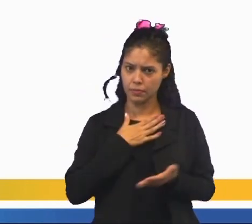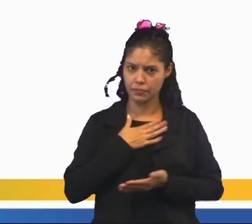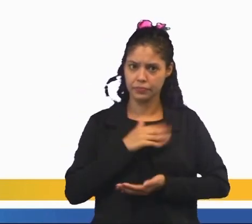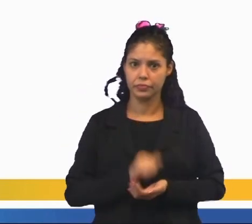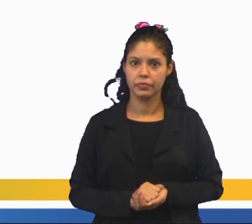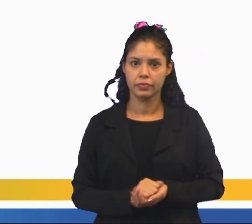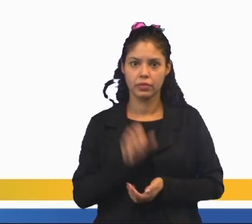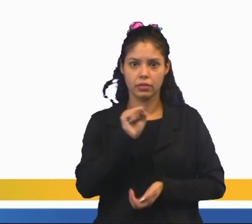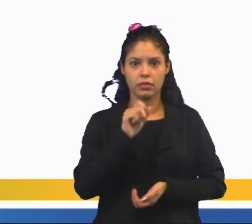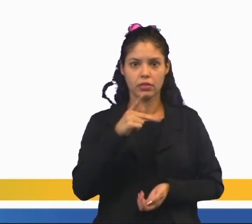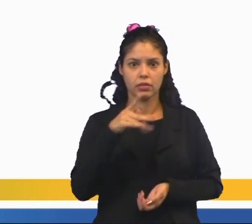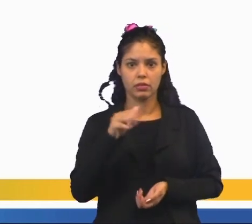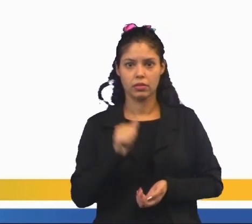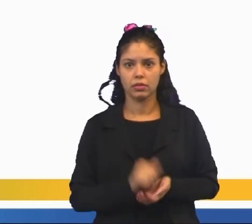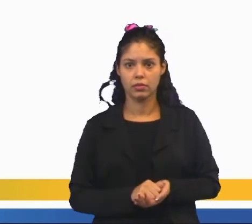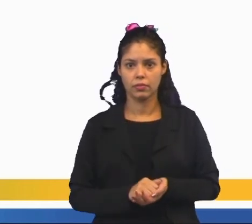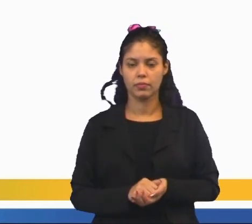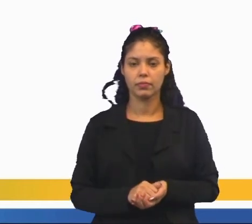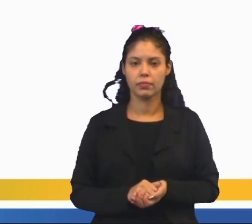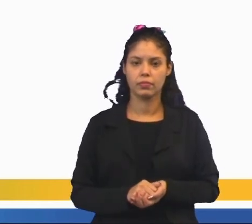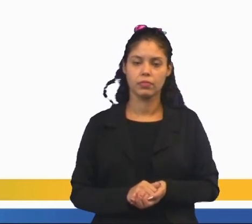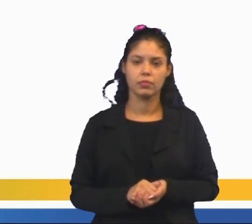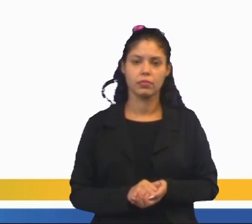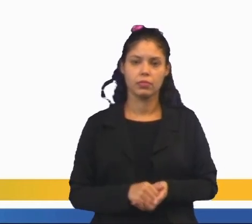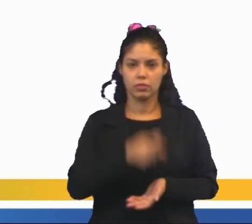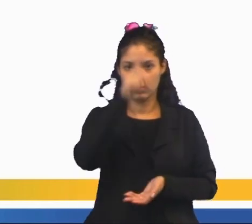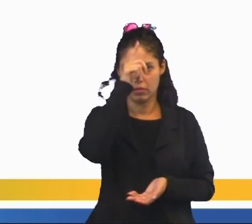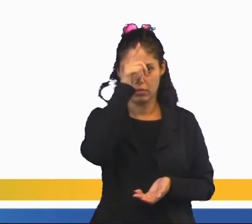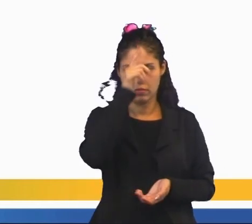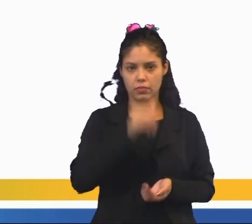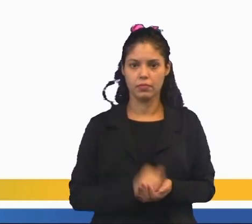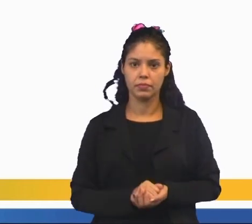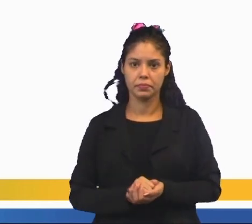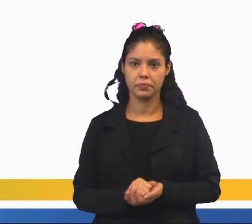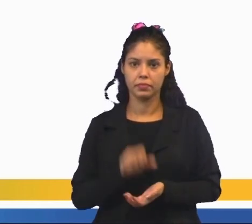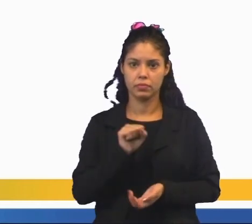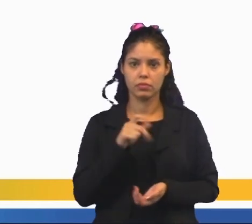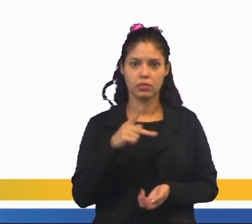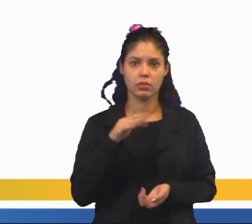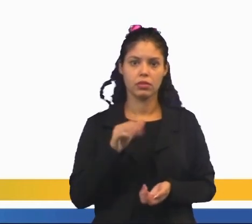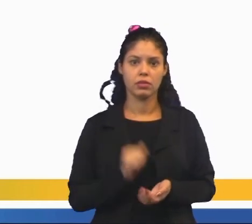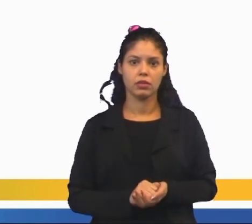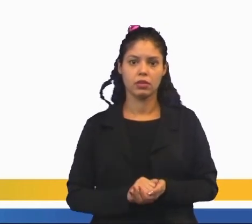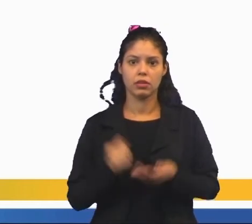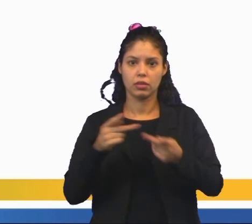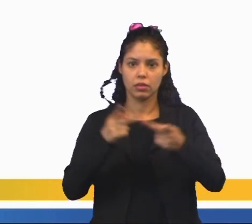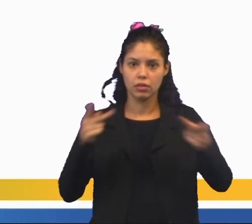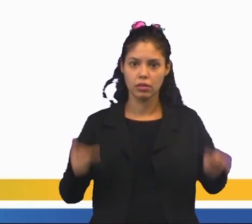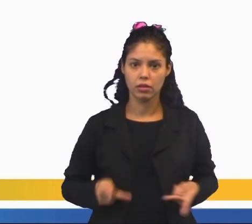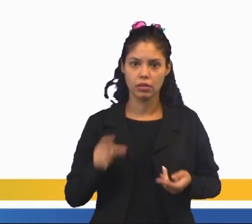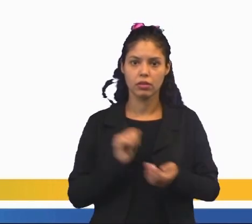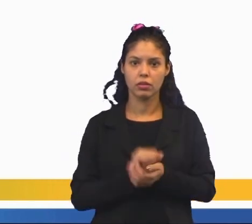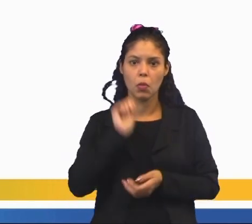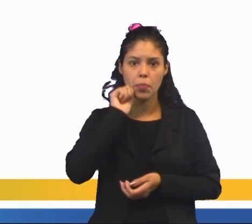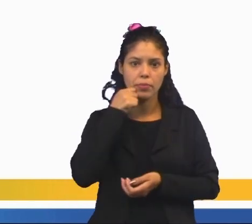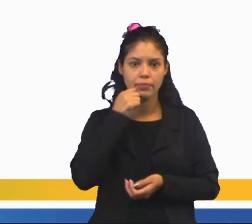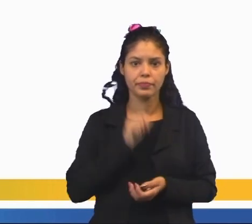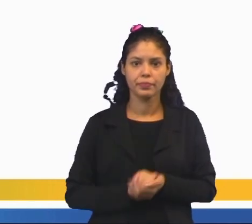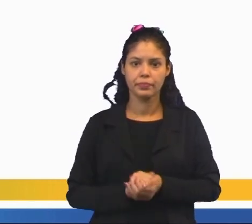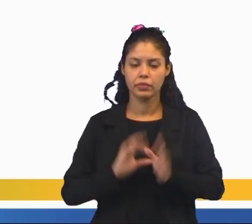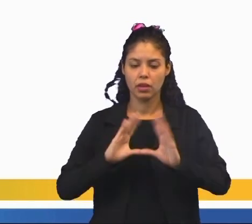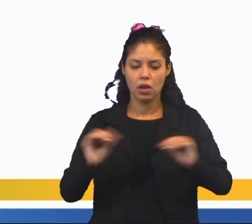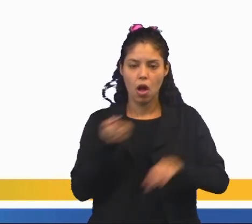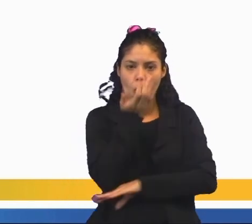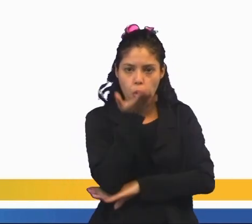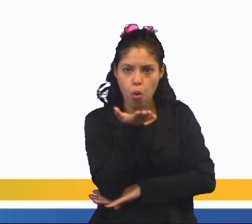mim. Sopa. Do alemão, Suppe. Prato de caldo com pão,